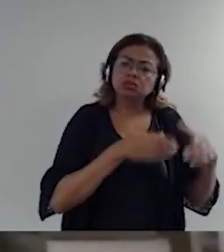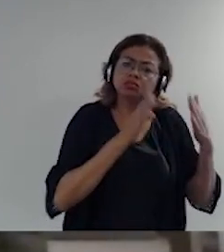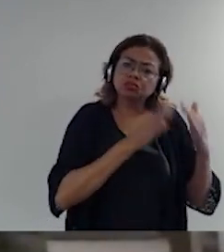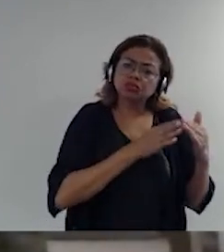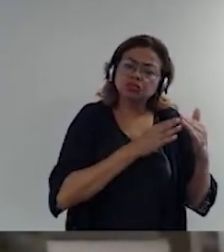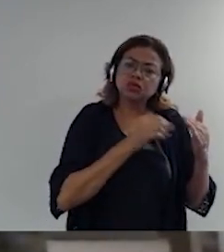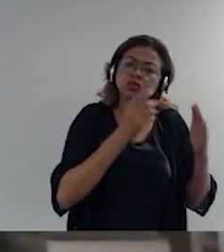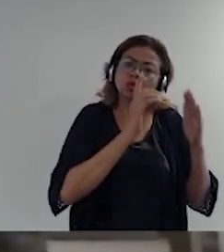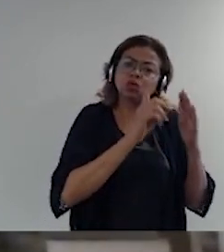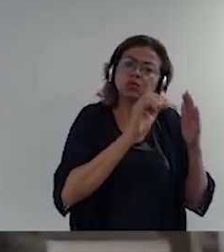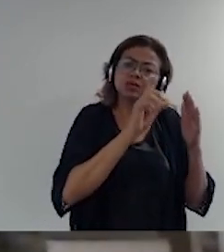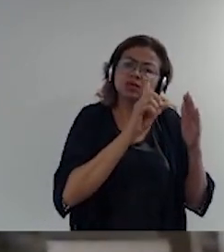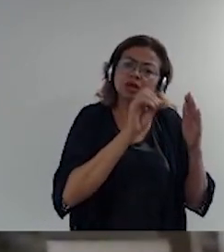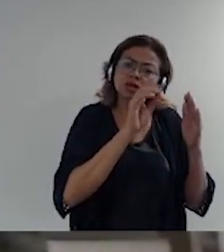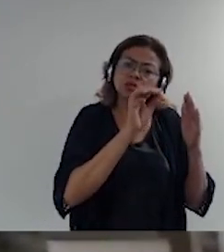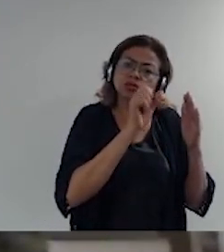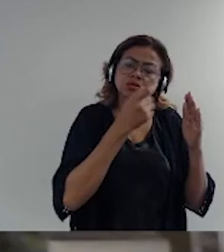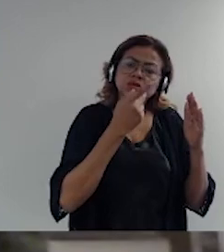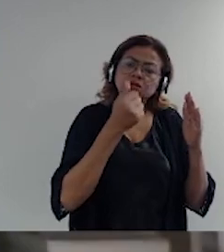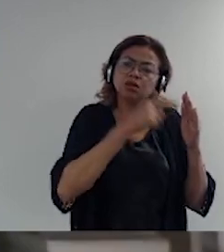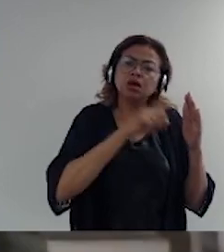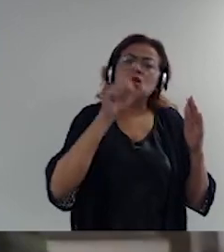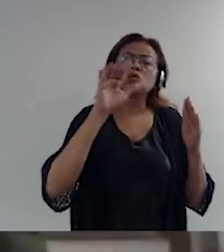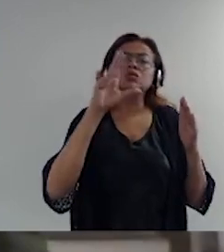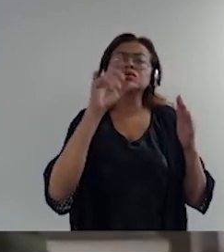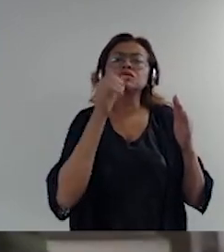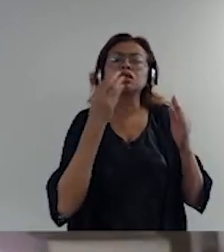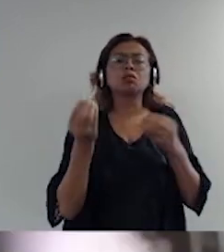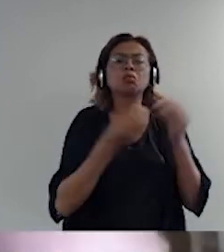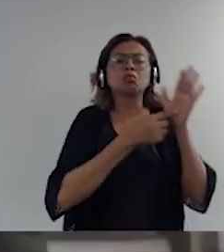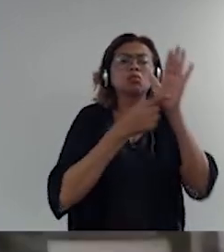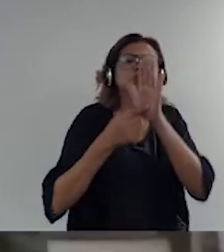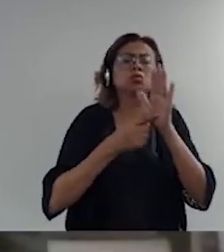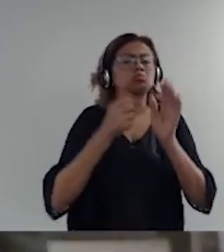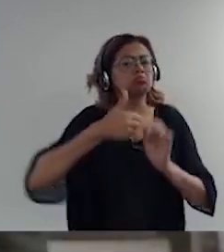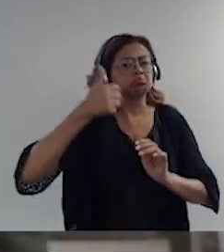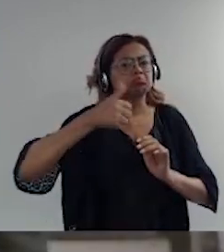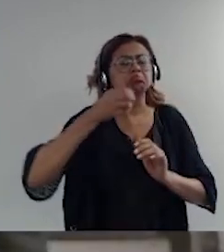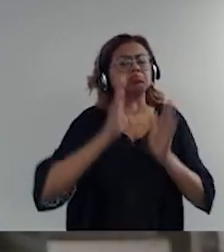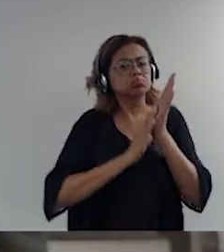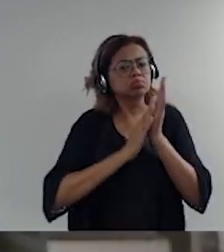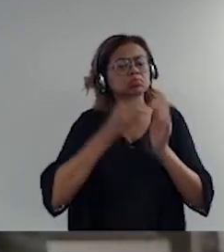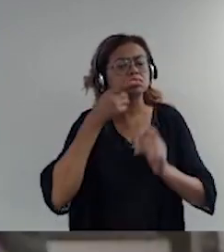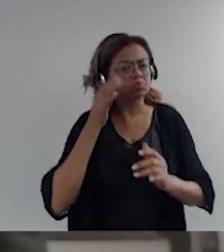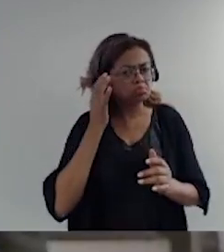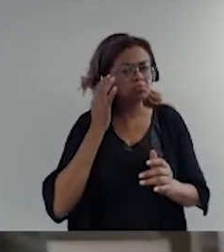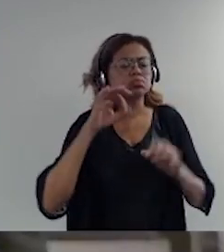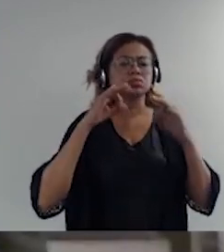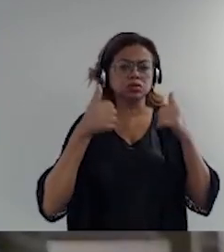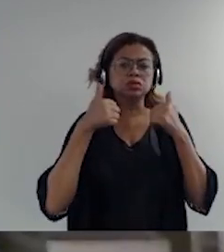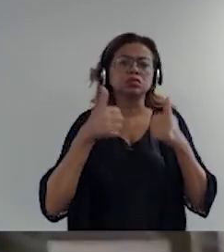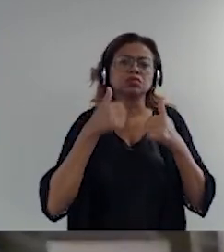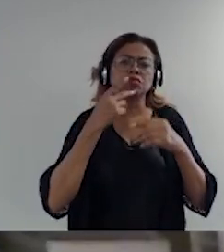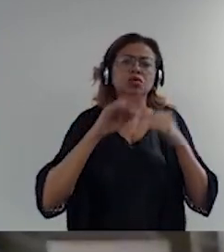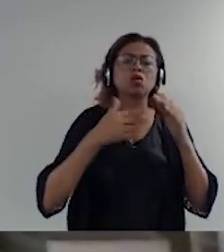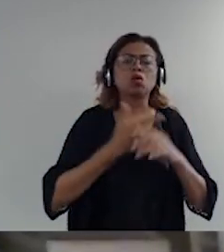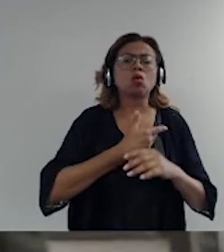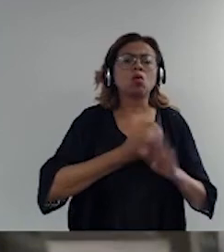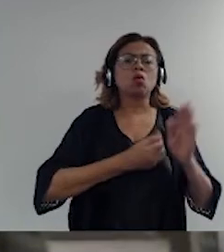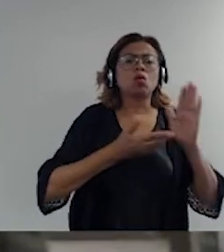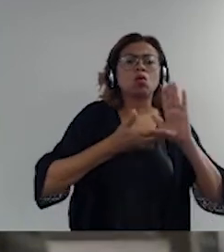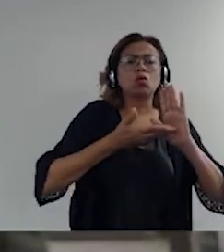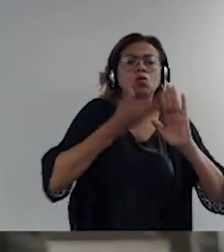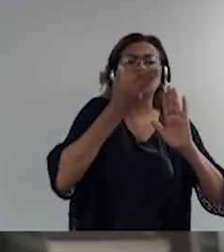Os dados que a Luciana trouxe são realmente extraordinários. O Marcelo já havia me comentado outro dia sobre o acréscimo de número